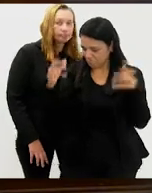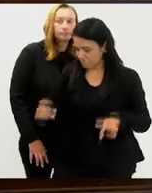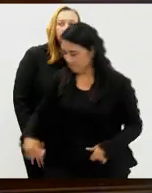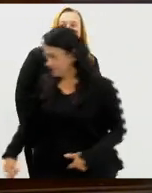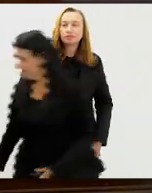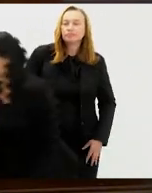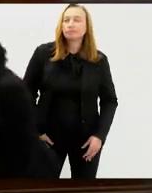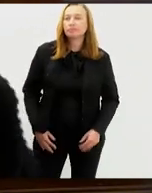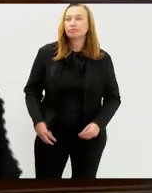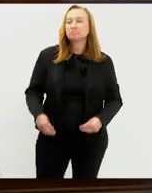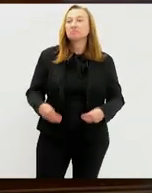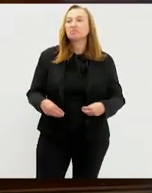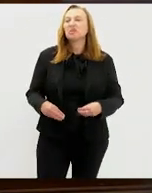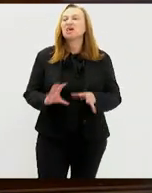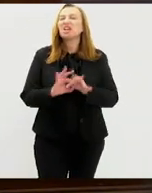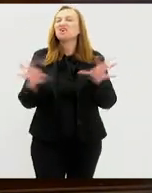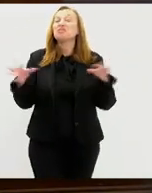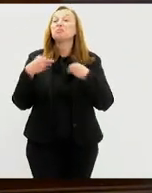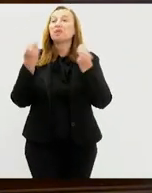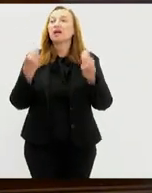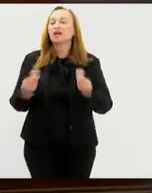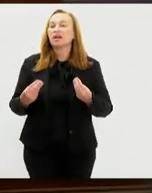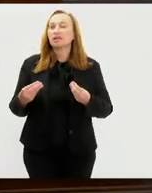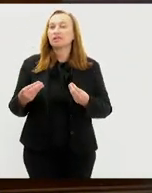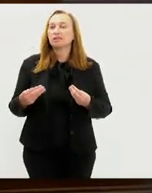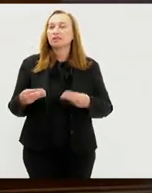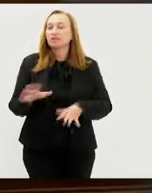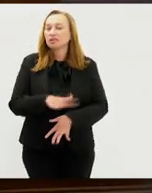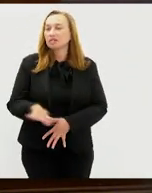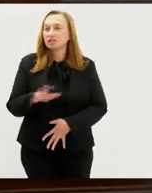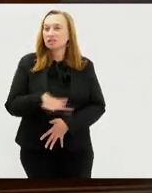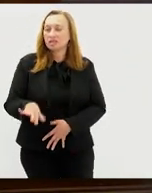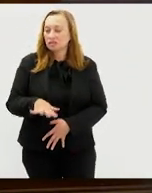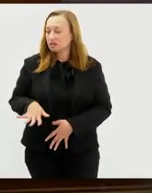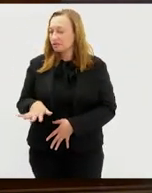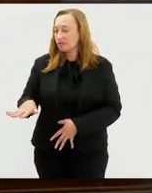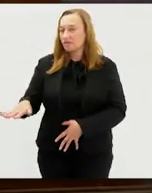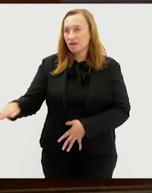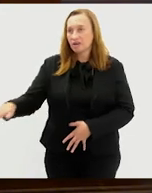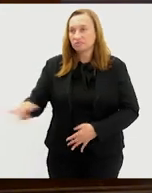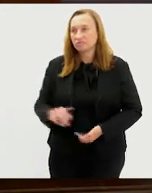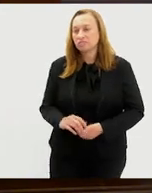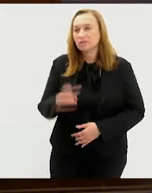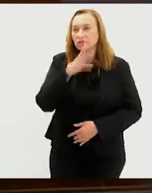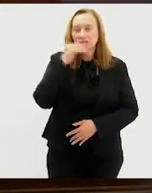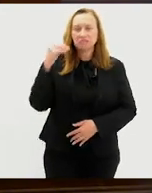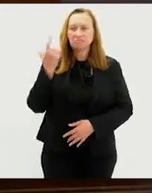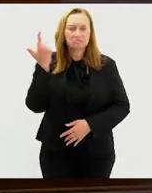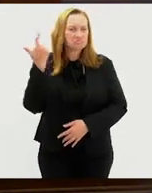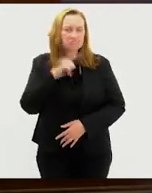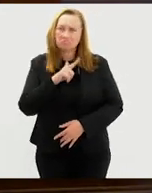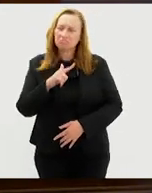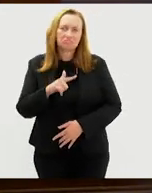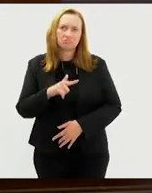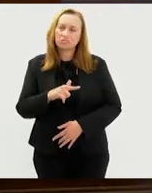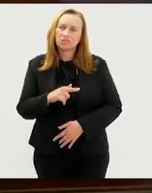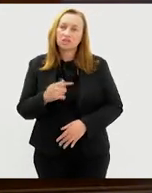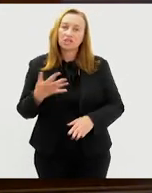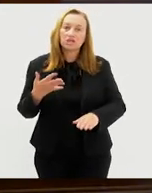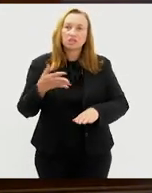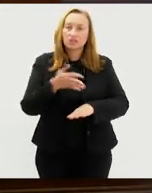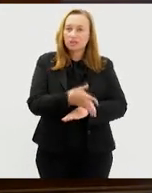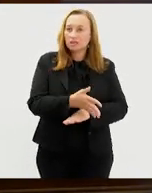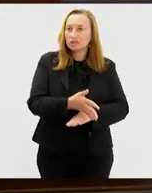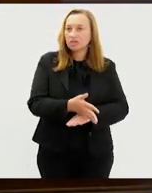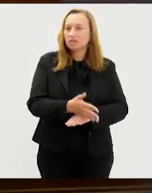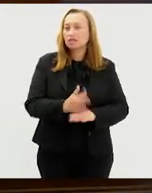quem se essas crianças da favela da Periferia e os adolescentes não consegu chegar na escola se tem mais de um